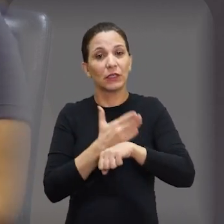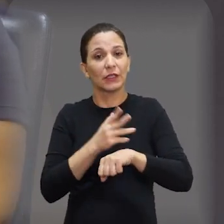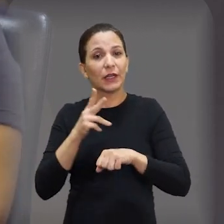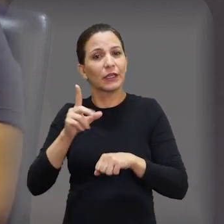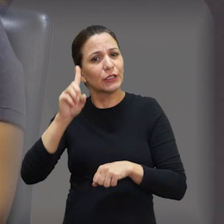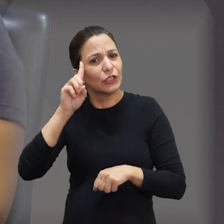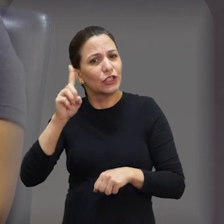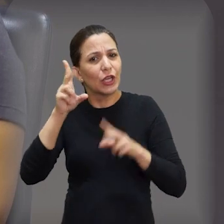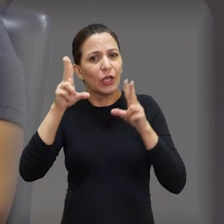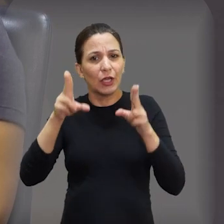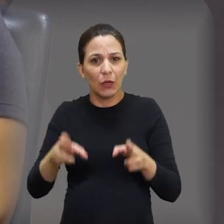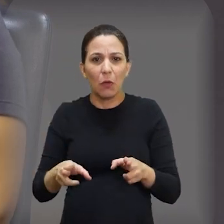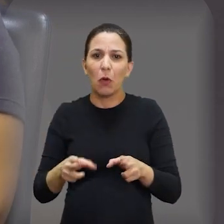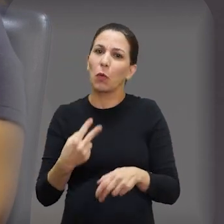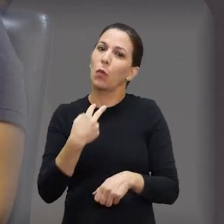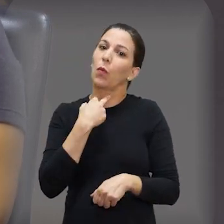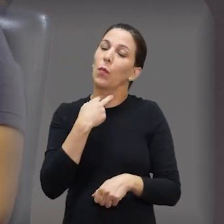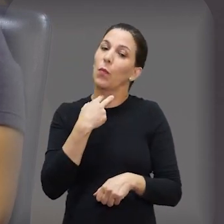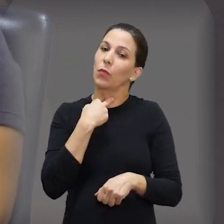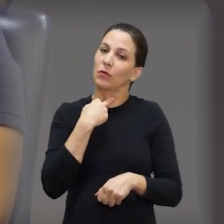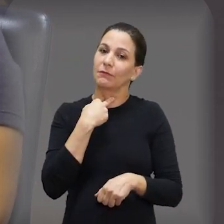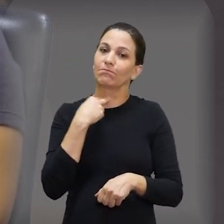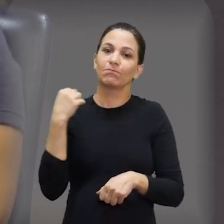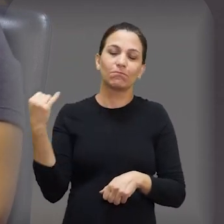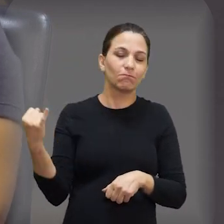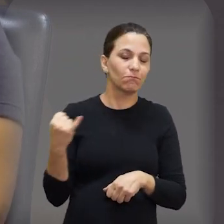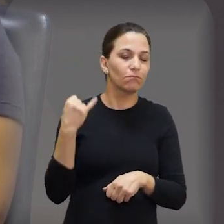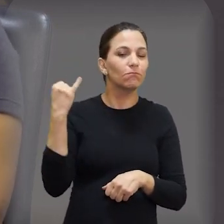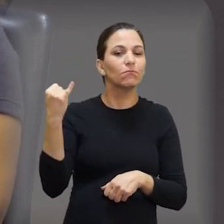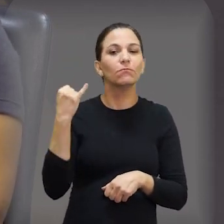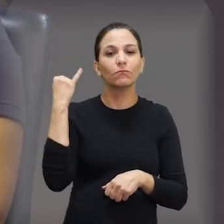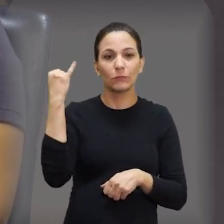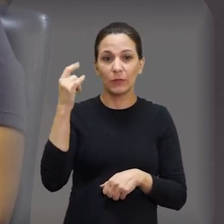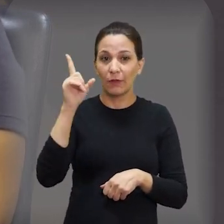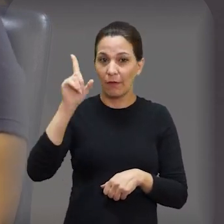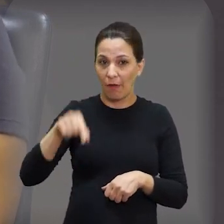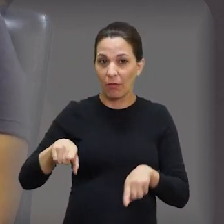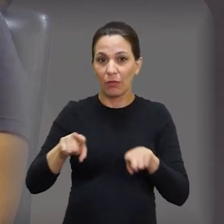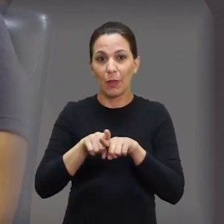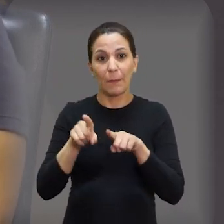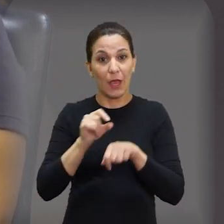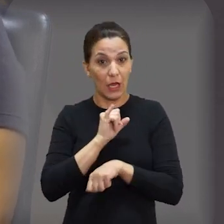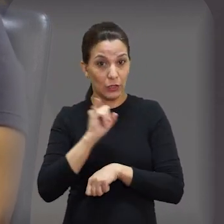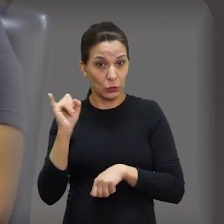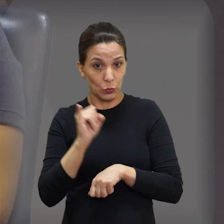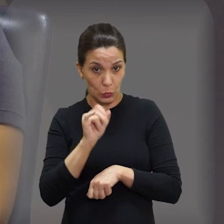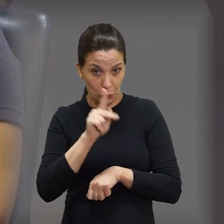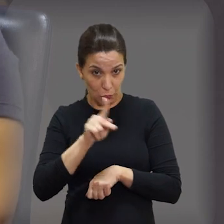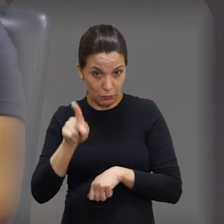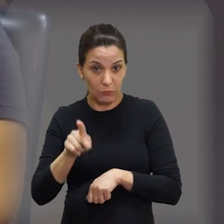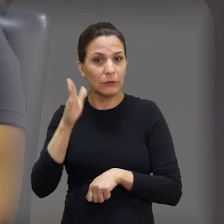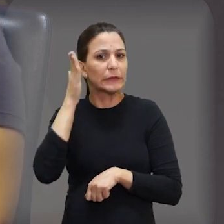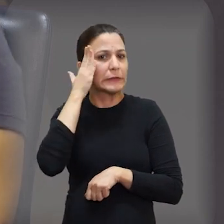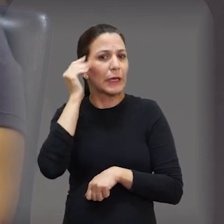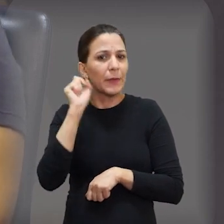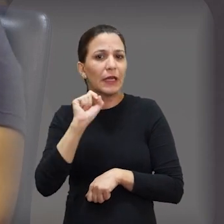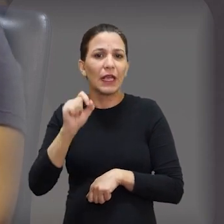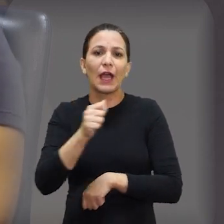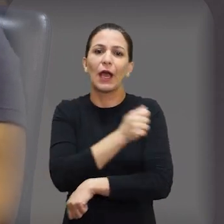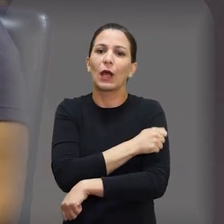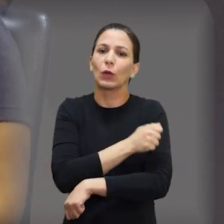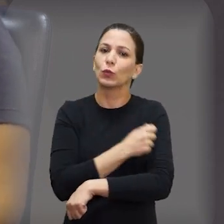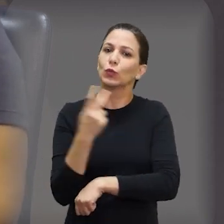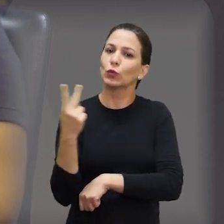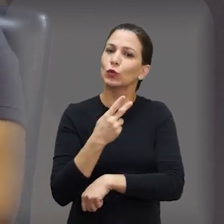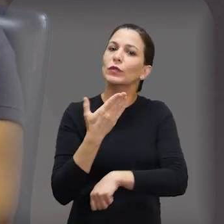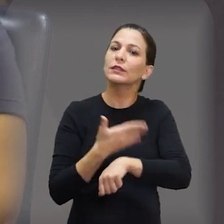somar ali. O importante nesse caso é que não sejam feitas no mesmo dia e que os instrutores sejam